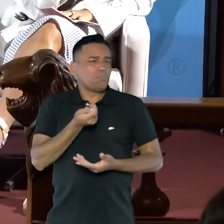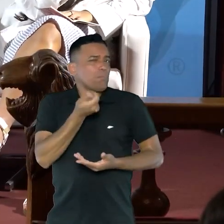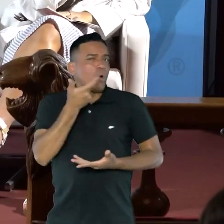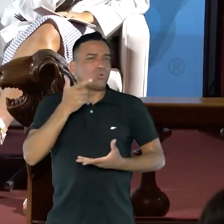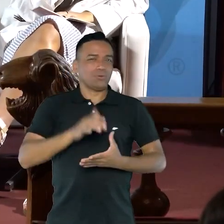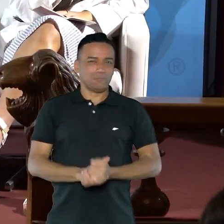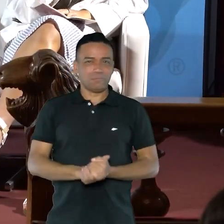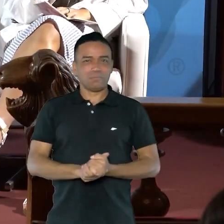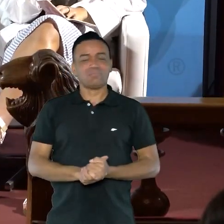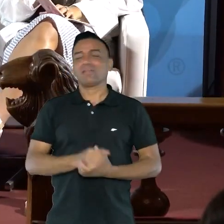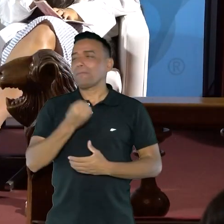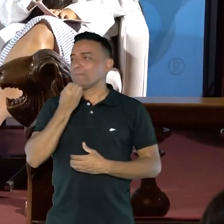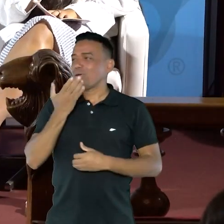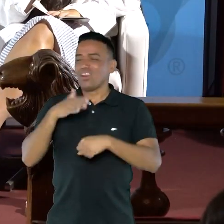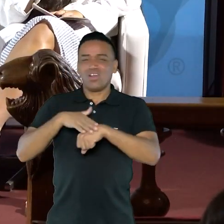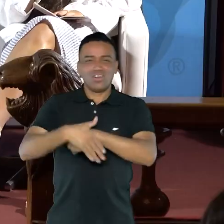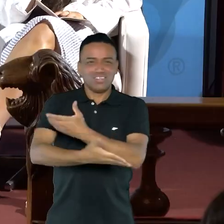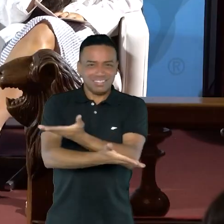Boa noite, pessoal.